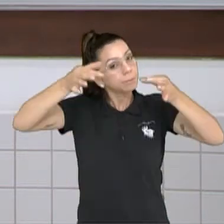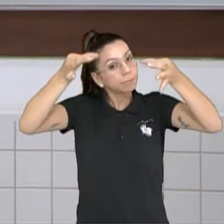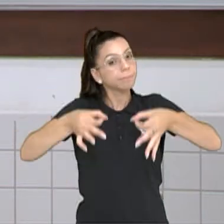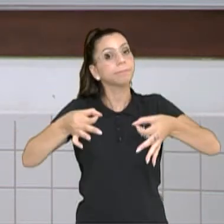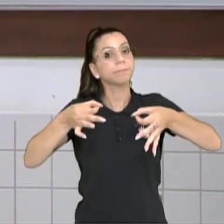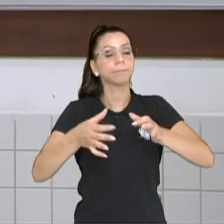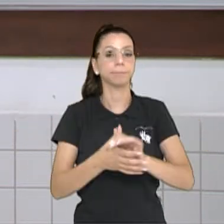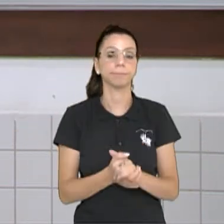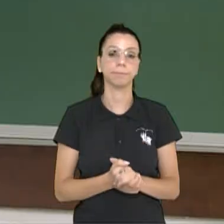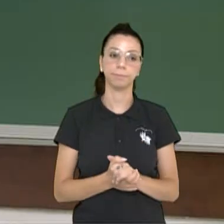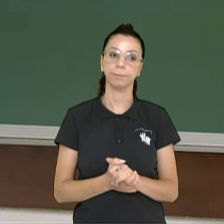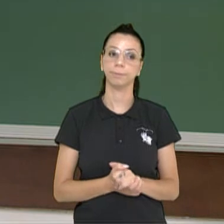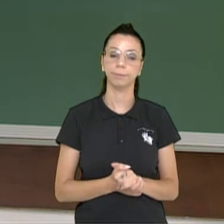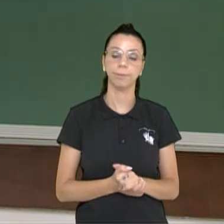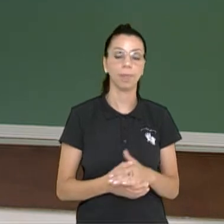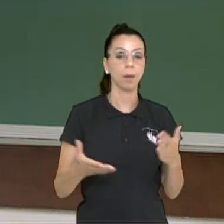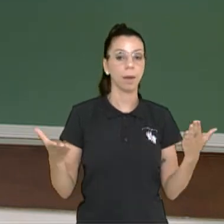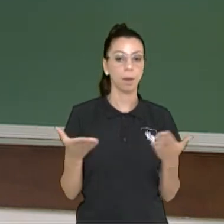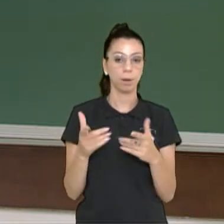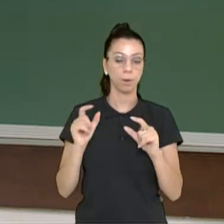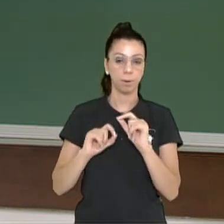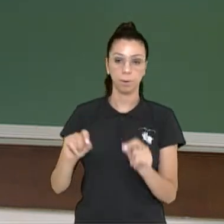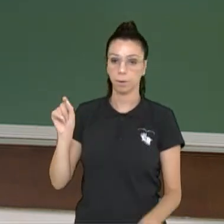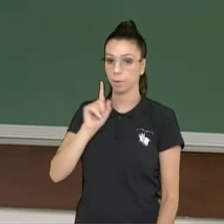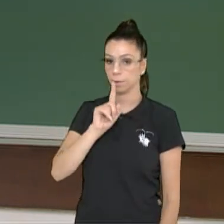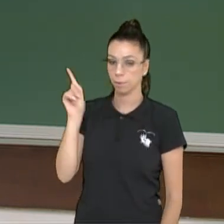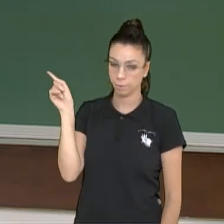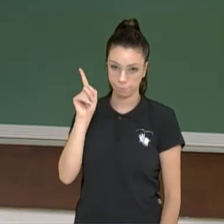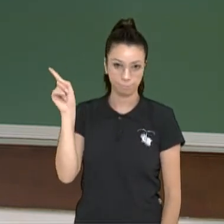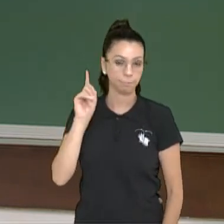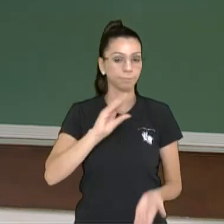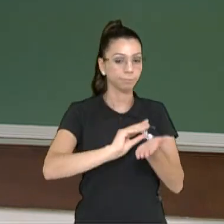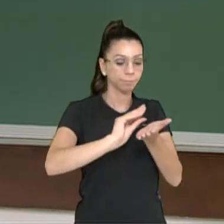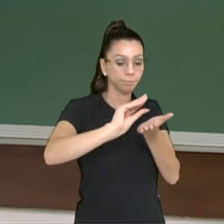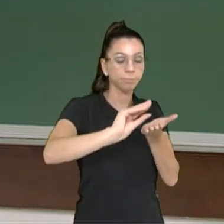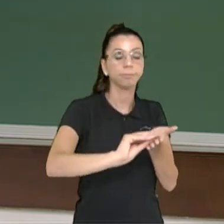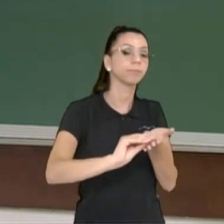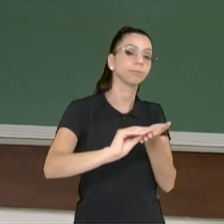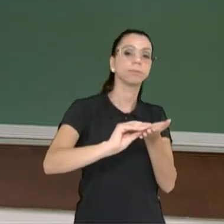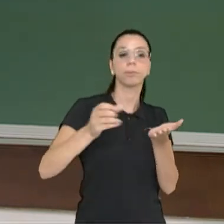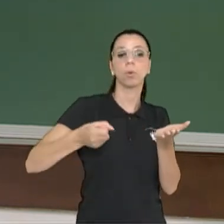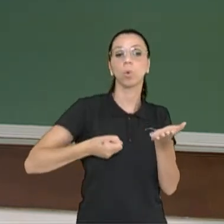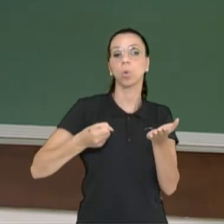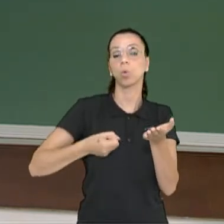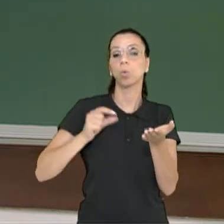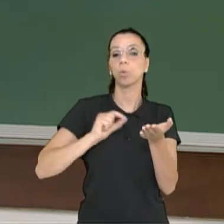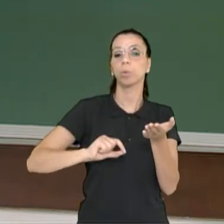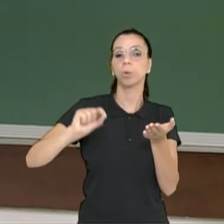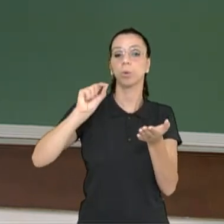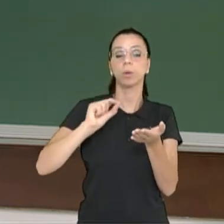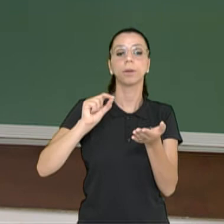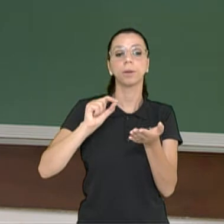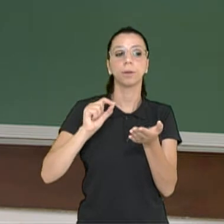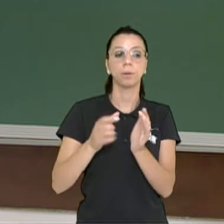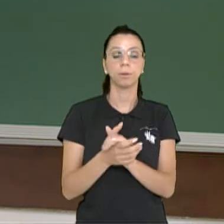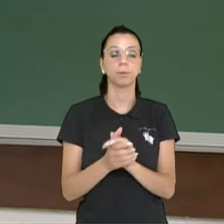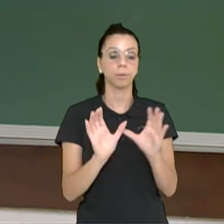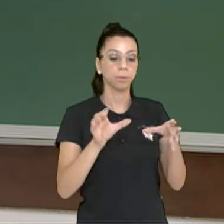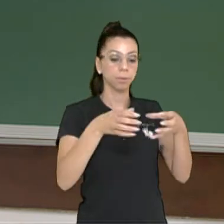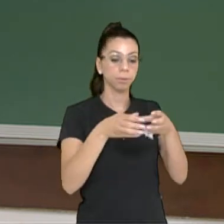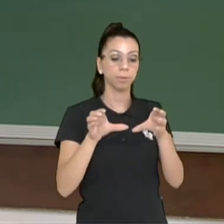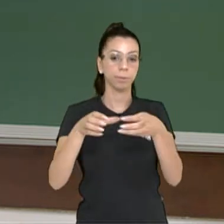tá? Então, nós vamos calcular para essa nossa amostra que nós temos o número de elementos ali que eu vou